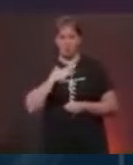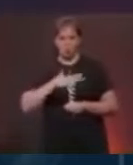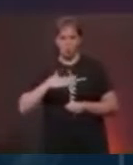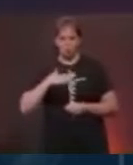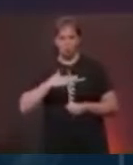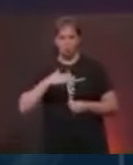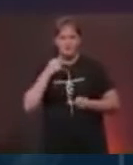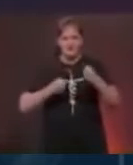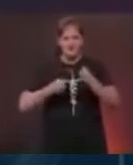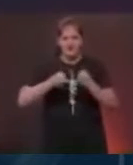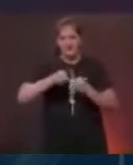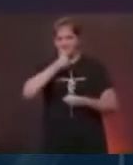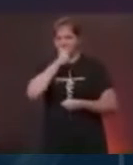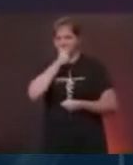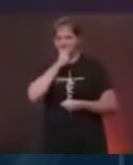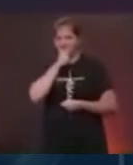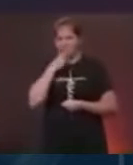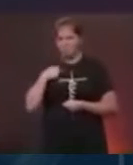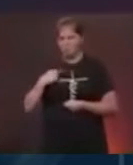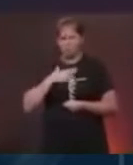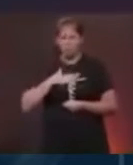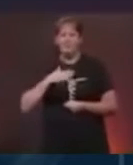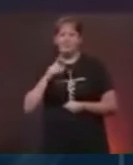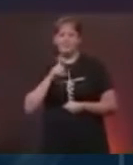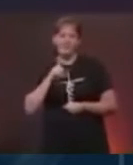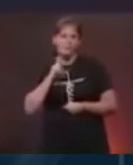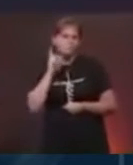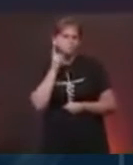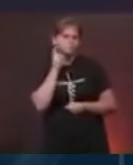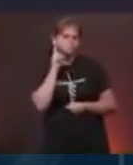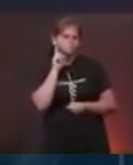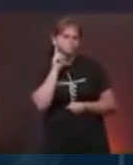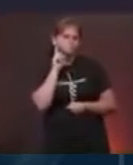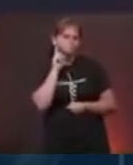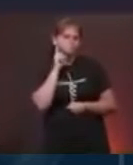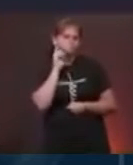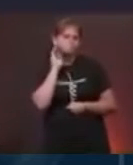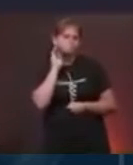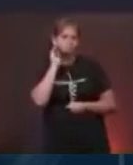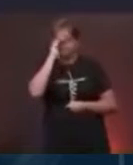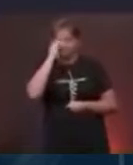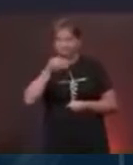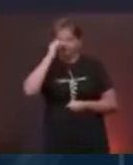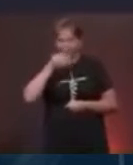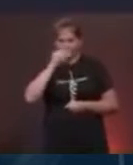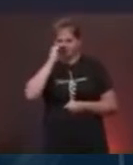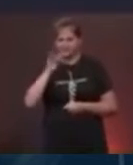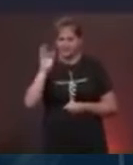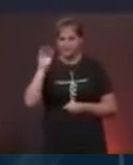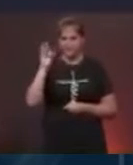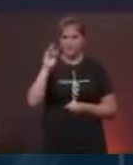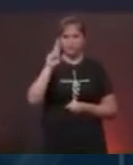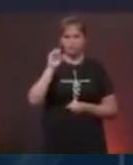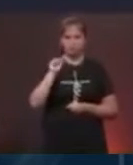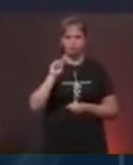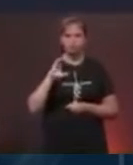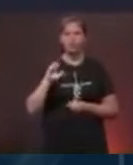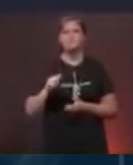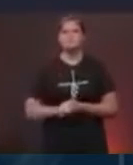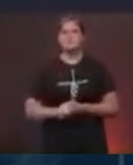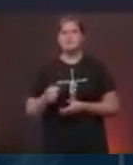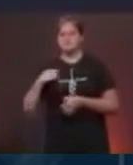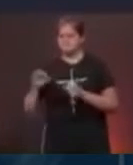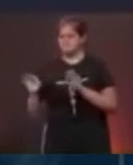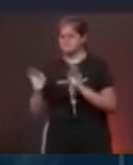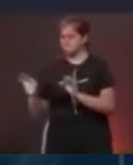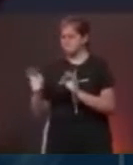eu. Eu gosto. Eu tenho um Fusquinha 61 que eu transformei em 57. Vidrinho bipartido